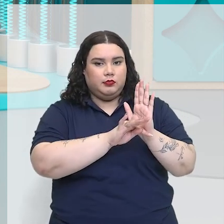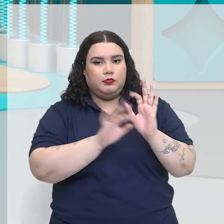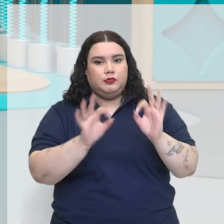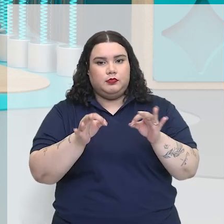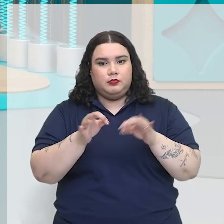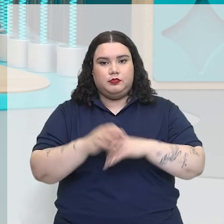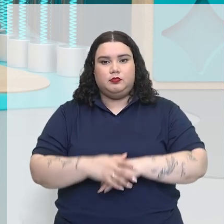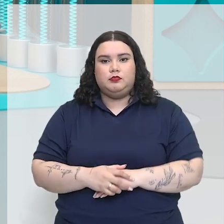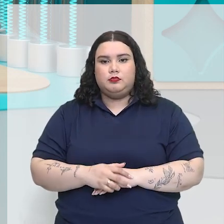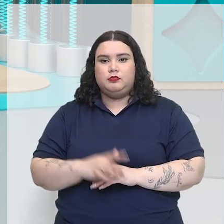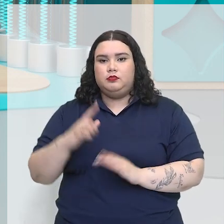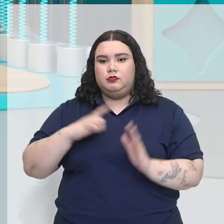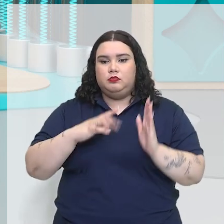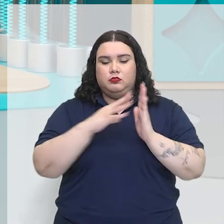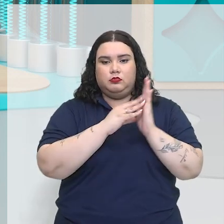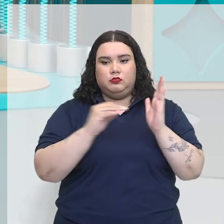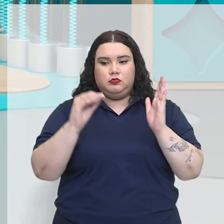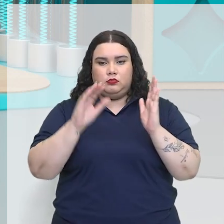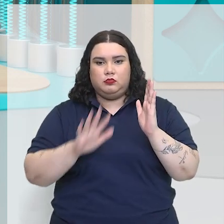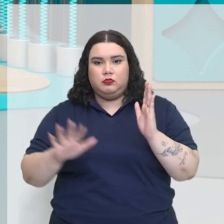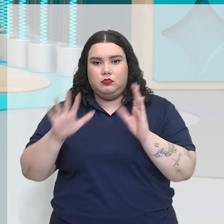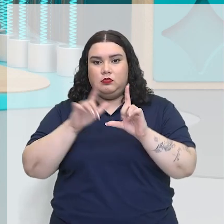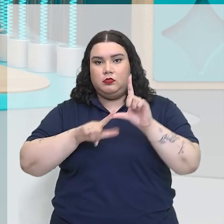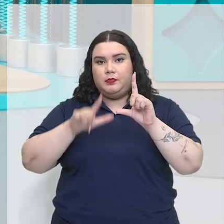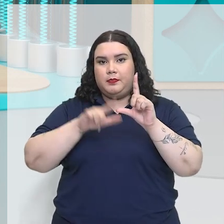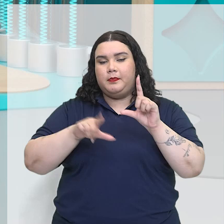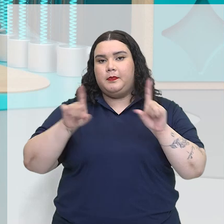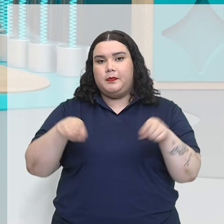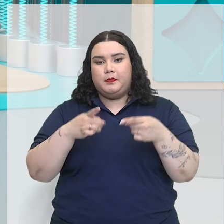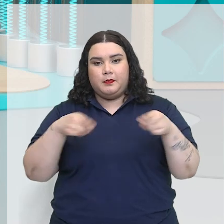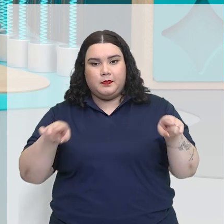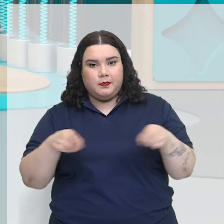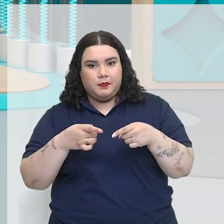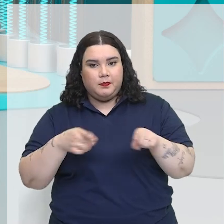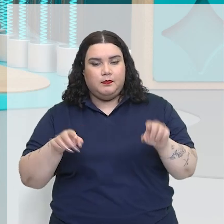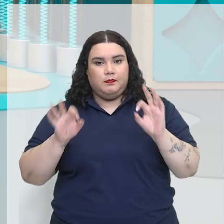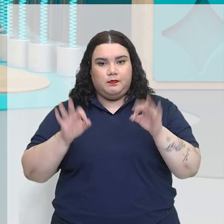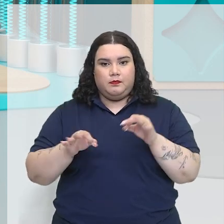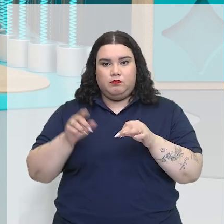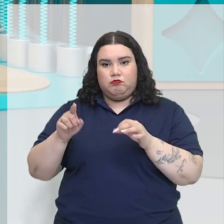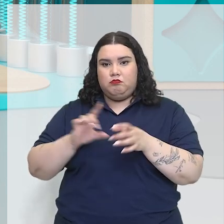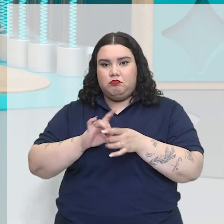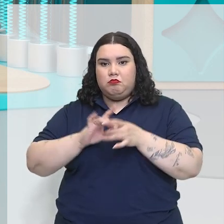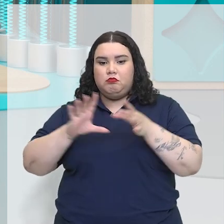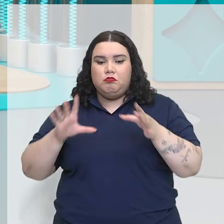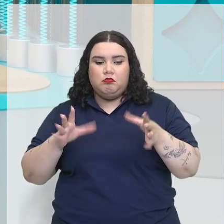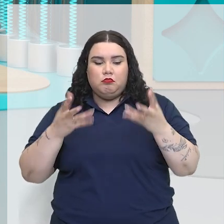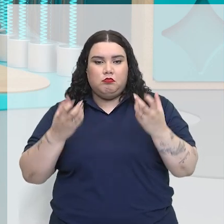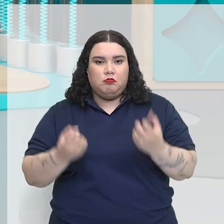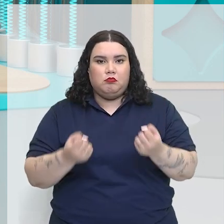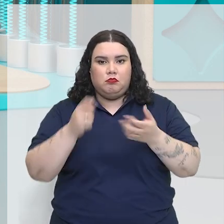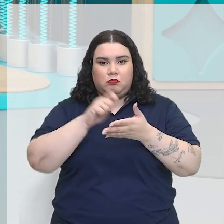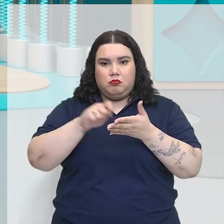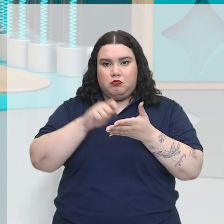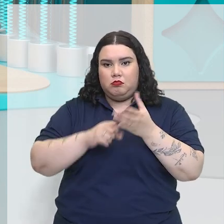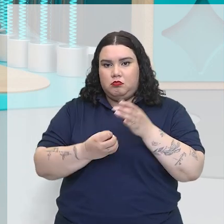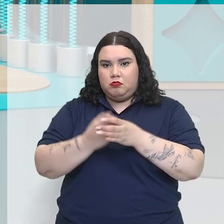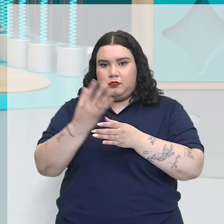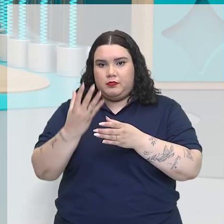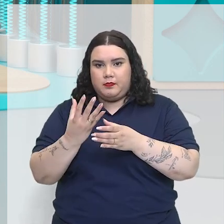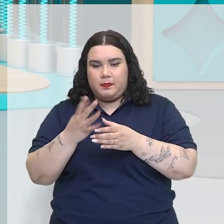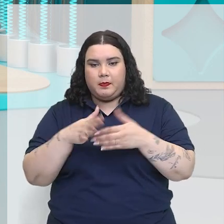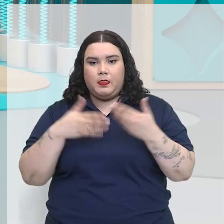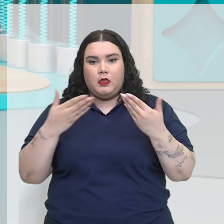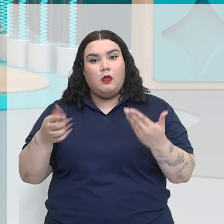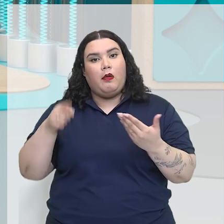Então, está havendo uma intertextualidade na letra da música, né, que ele se dispôs a escrever. E